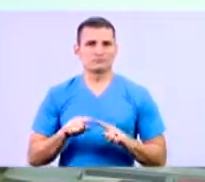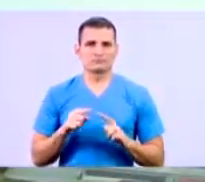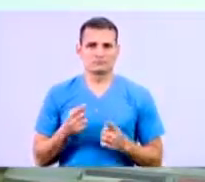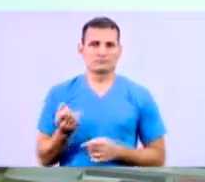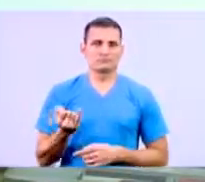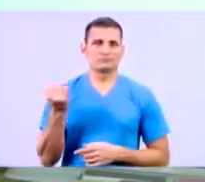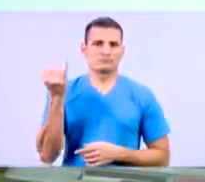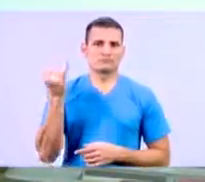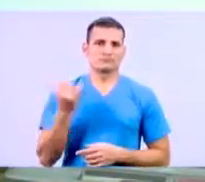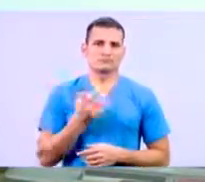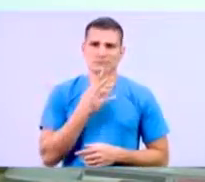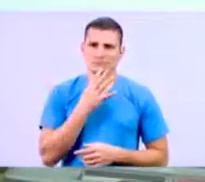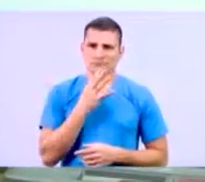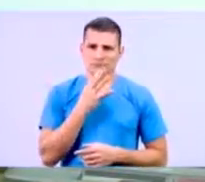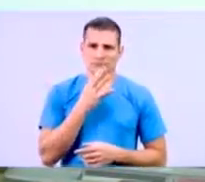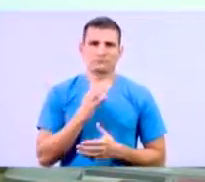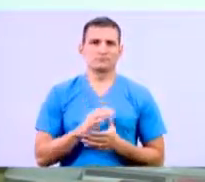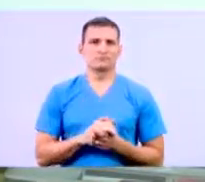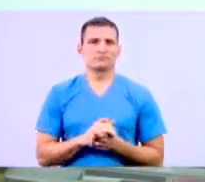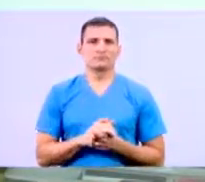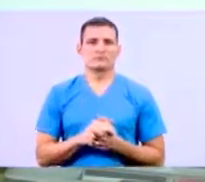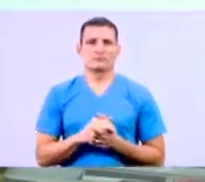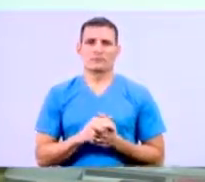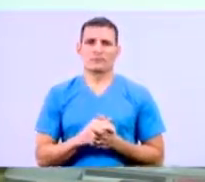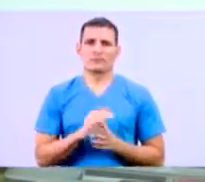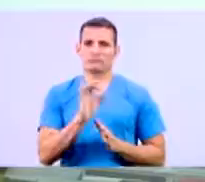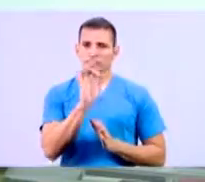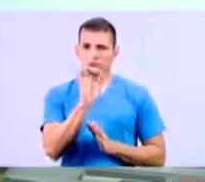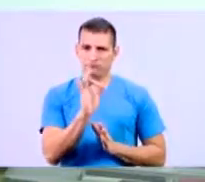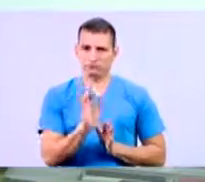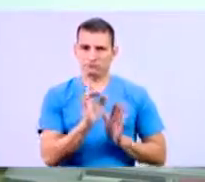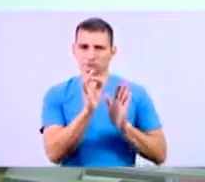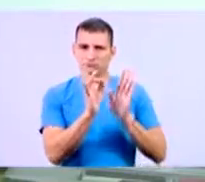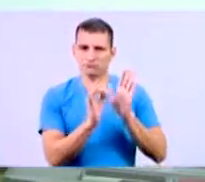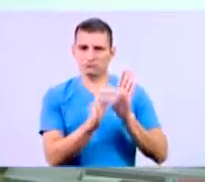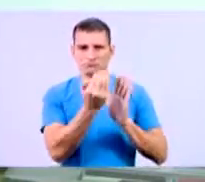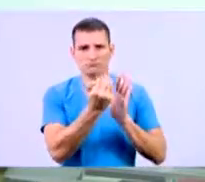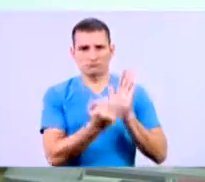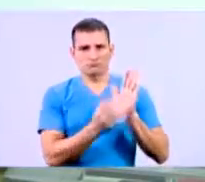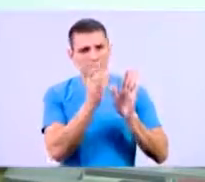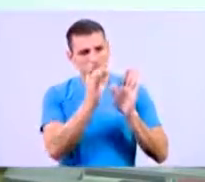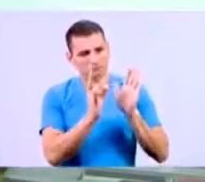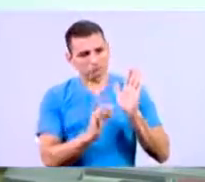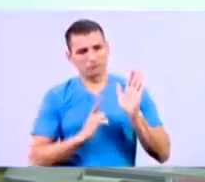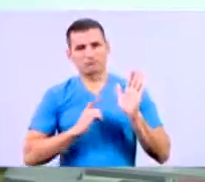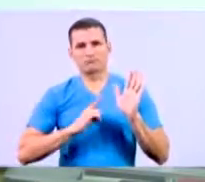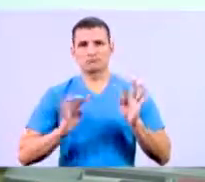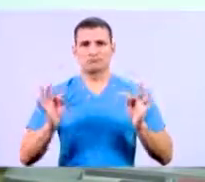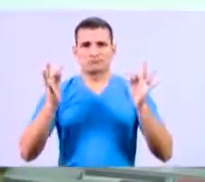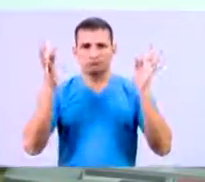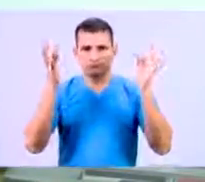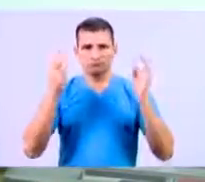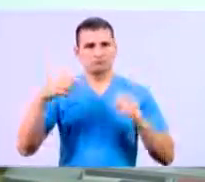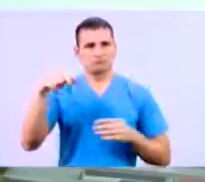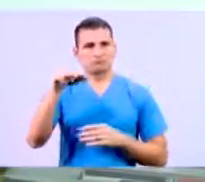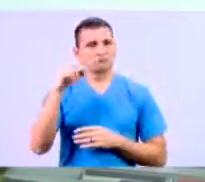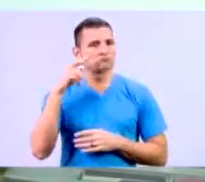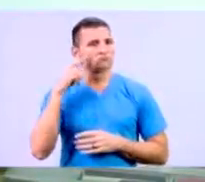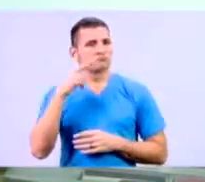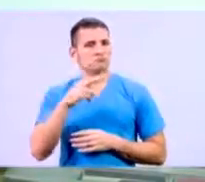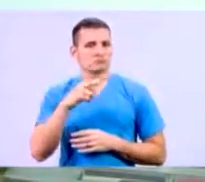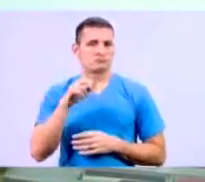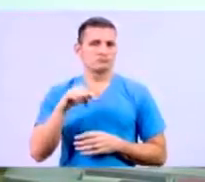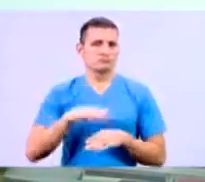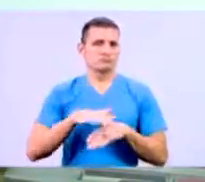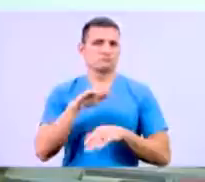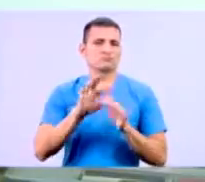conheça, porque por trás de cada siglinha dessa, ou por causa desse monte de padrão, tem uma tecnologia, e que vocês vão ver que estão no dia a dia e se torna muito